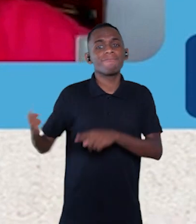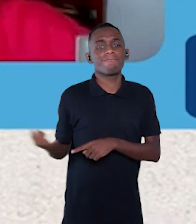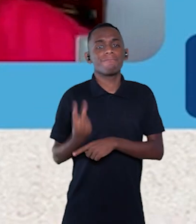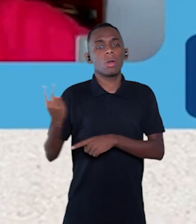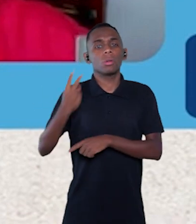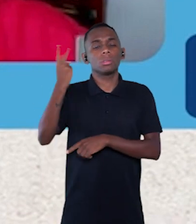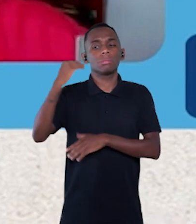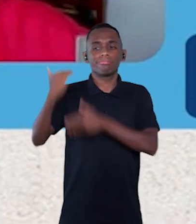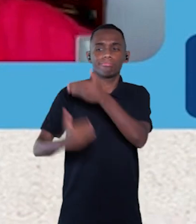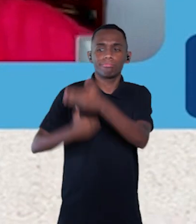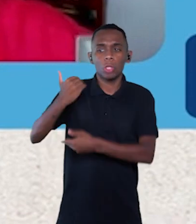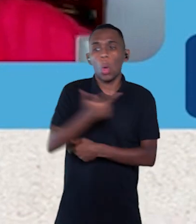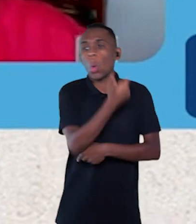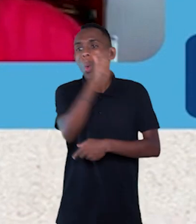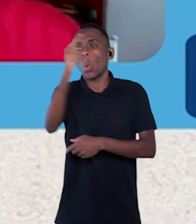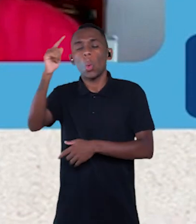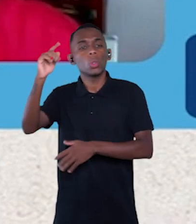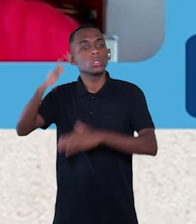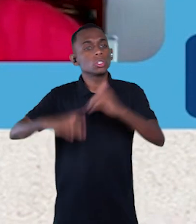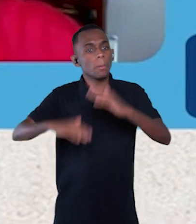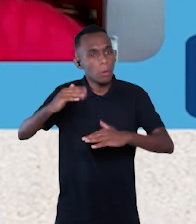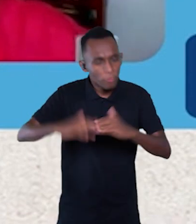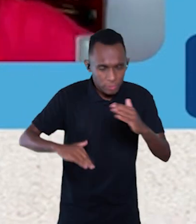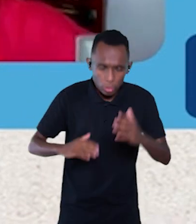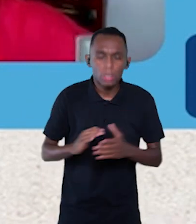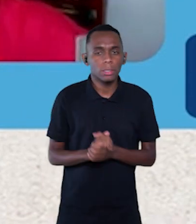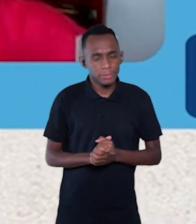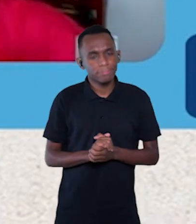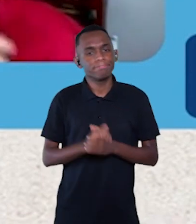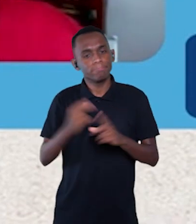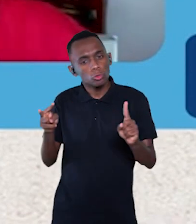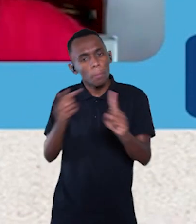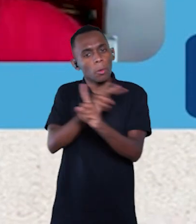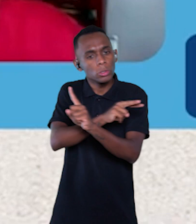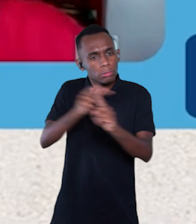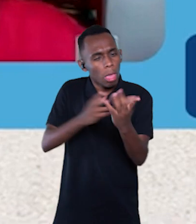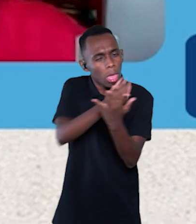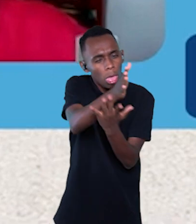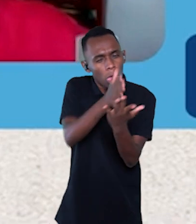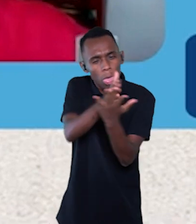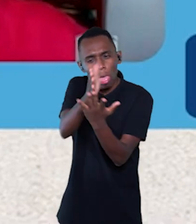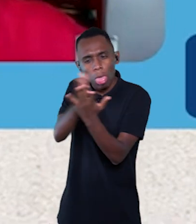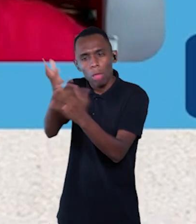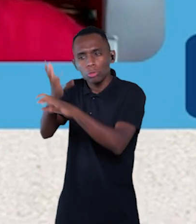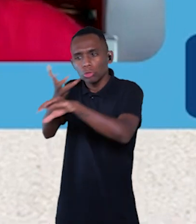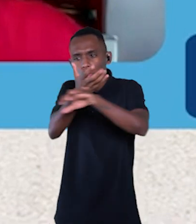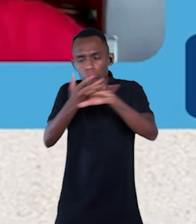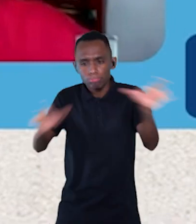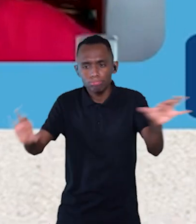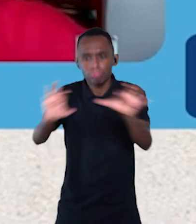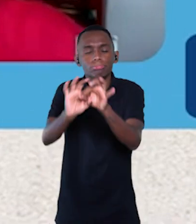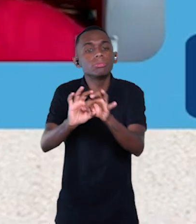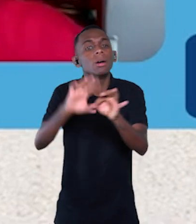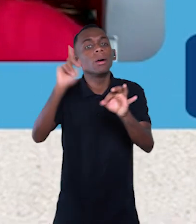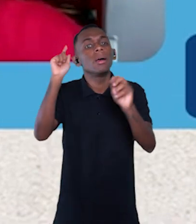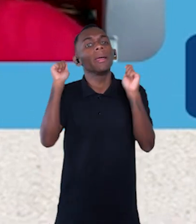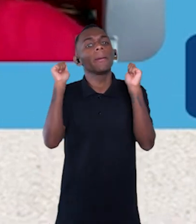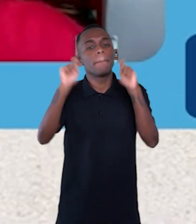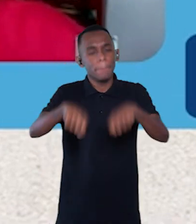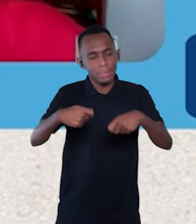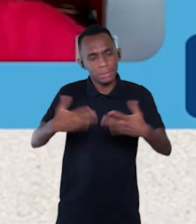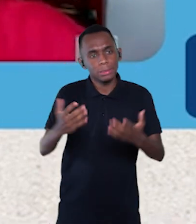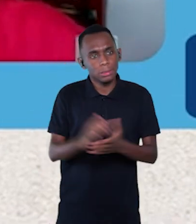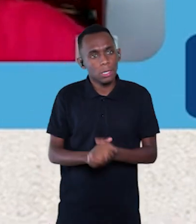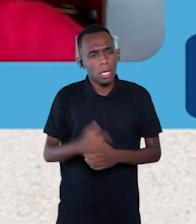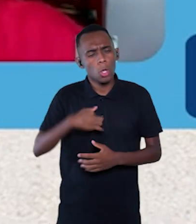também valorize cada vez mais os outros profissionais, né, num olhar multidisciplinar, transdisciplinar,